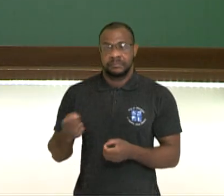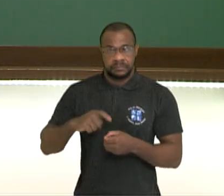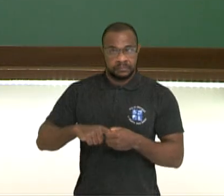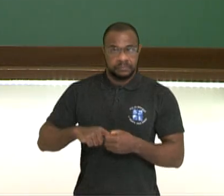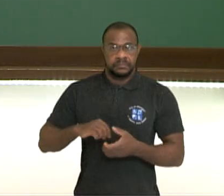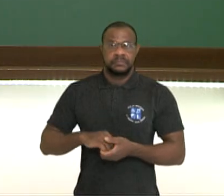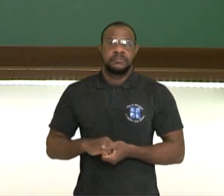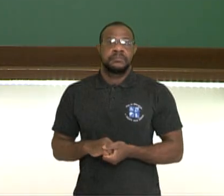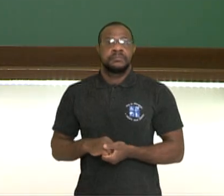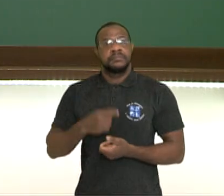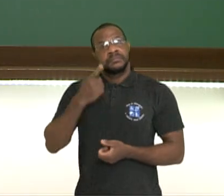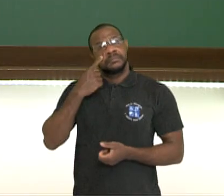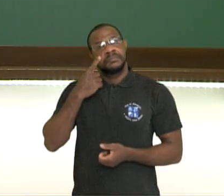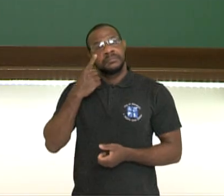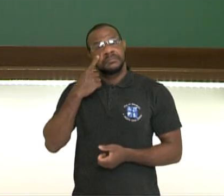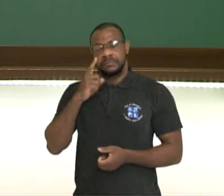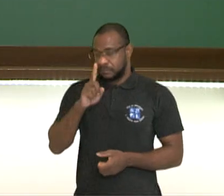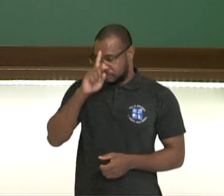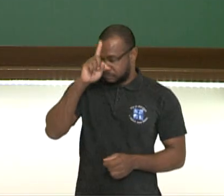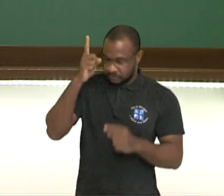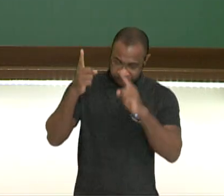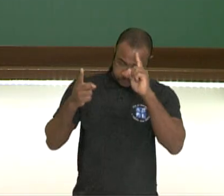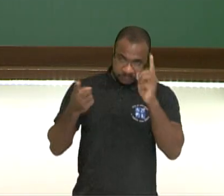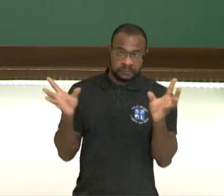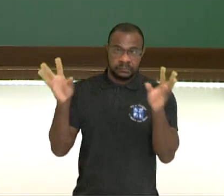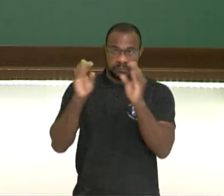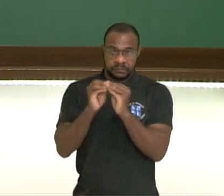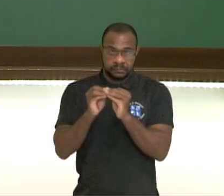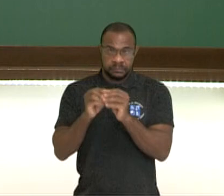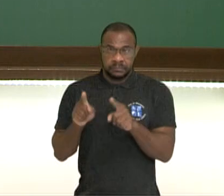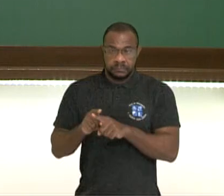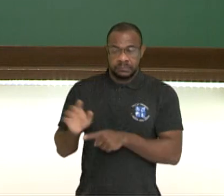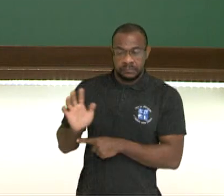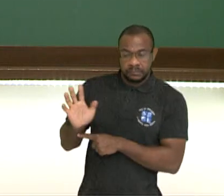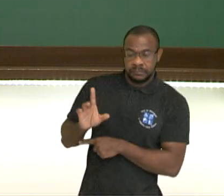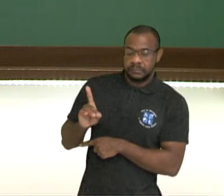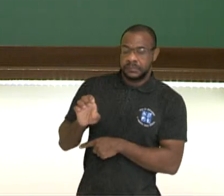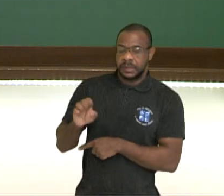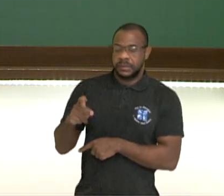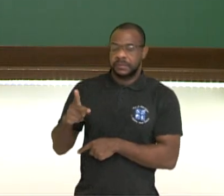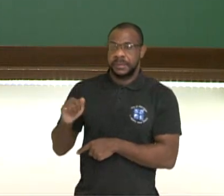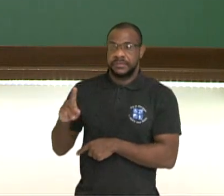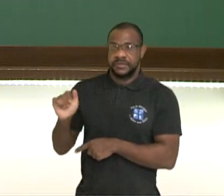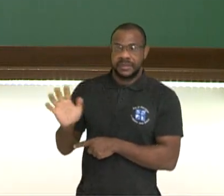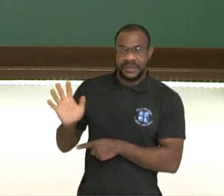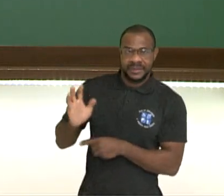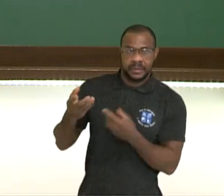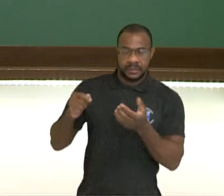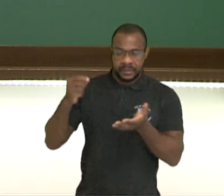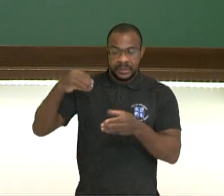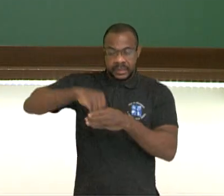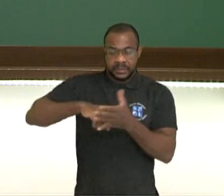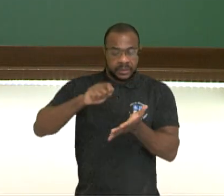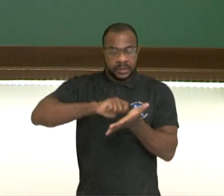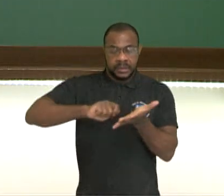Voltamos, vamos conferir as ideias de conclusão e despedidas presentes na carta aberta.